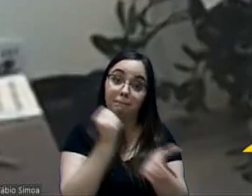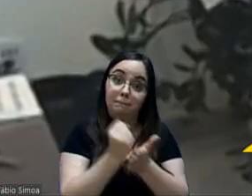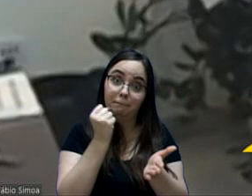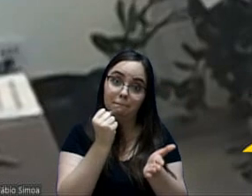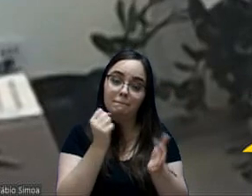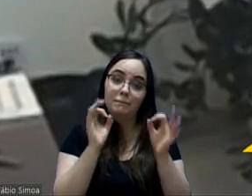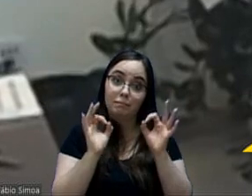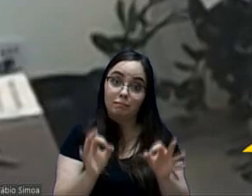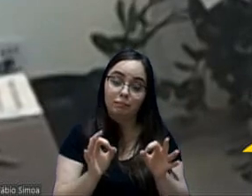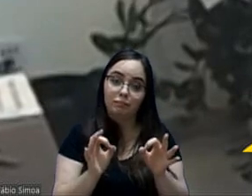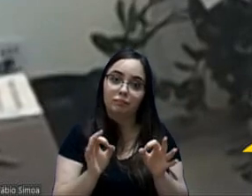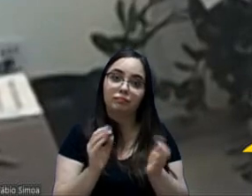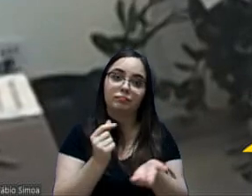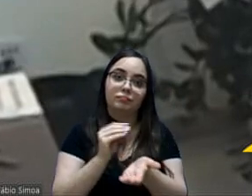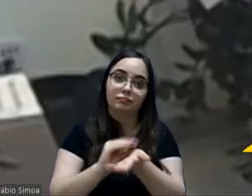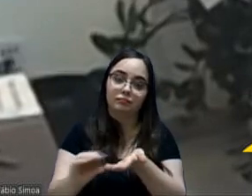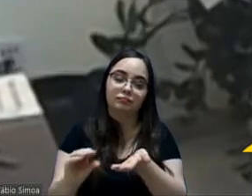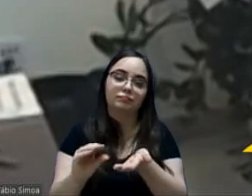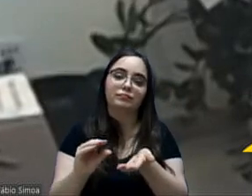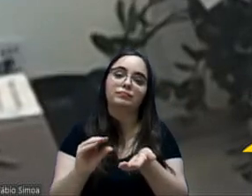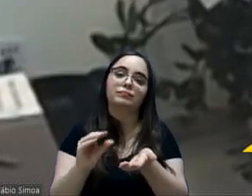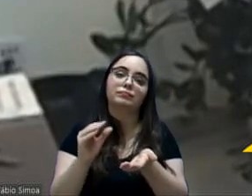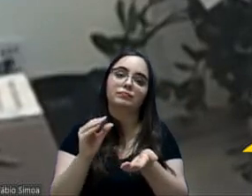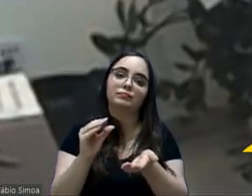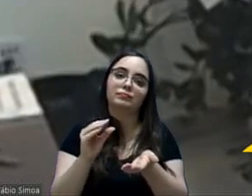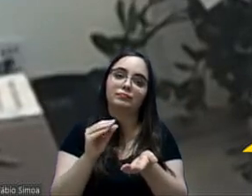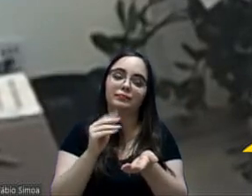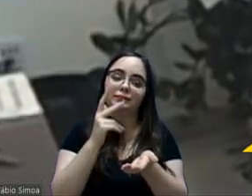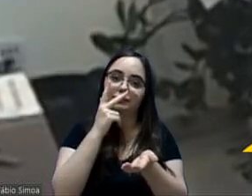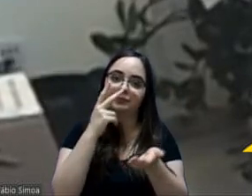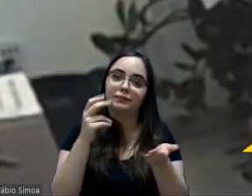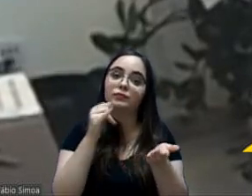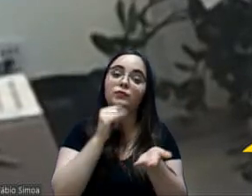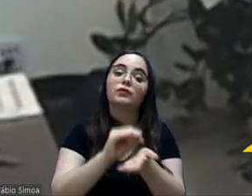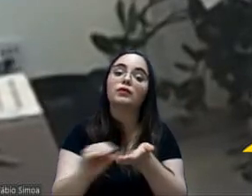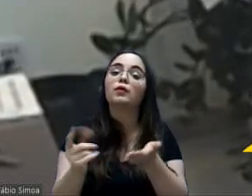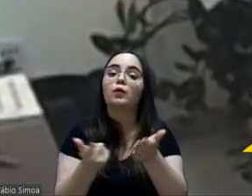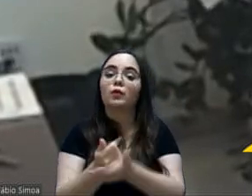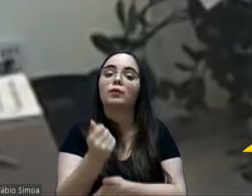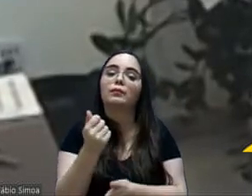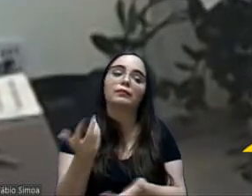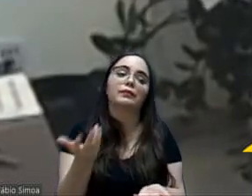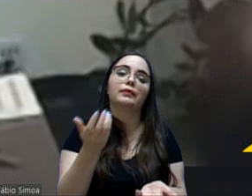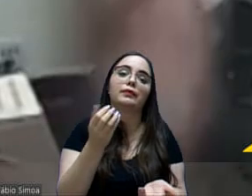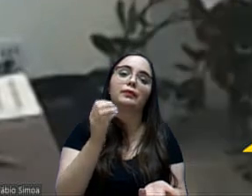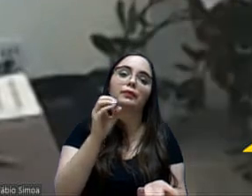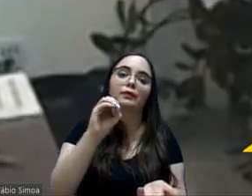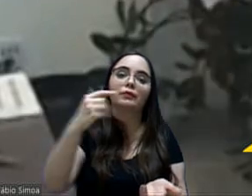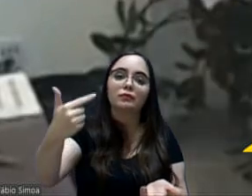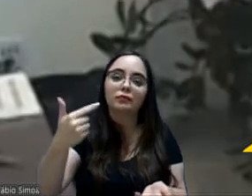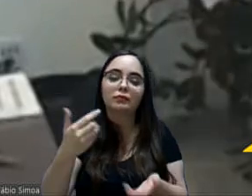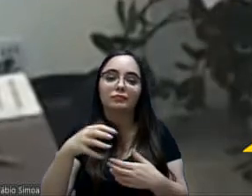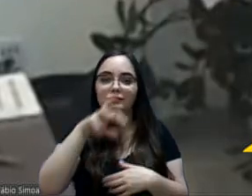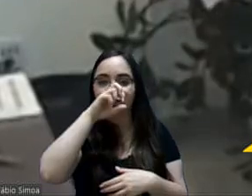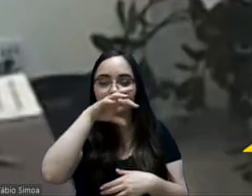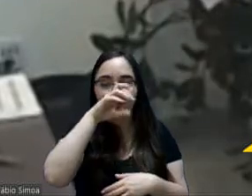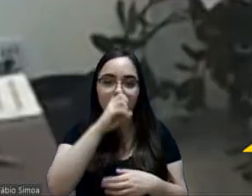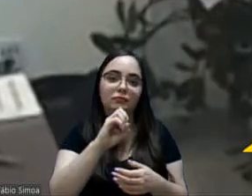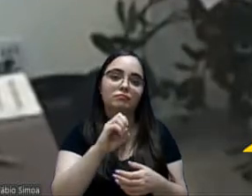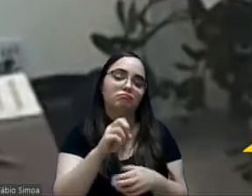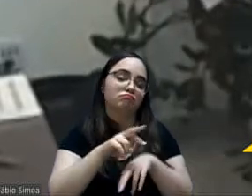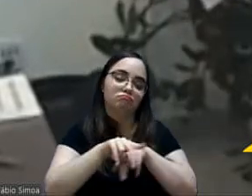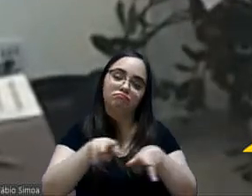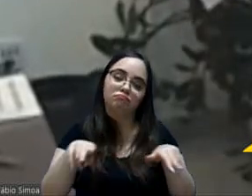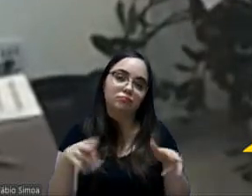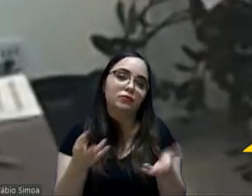caso, se for botar emenda, esse dinheiro vai ter, tem que precisar de oxigênio. Então, outro paciente precisava de oxigênio. Então, é muito importante